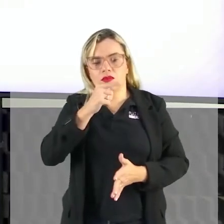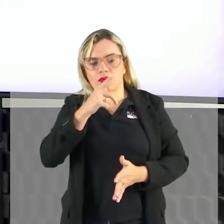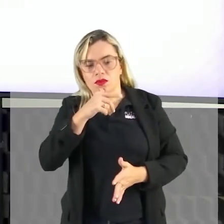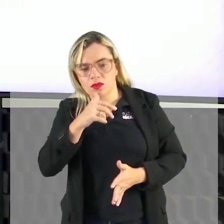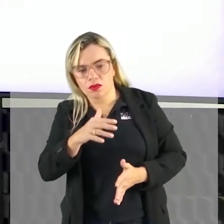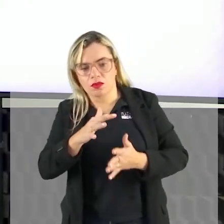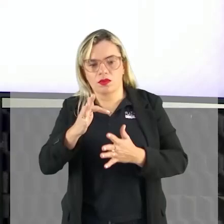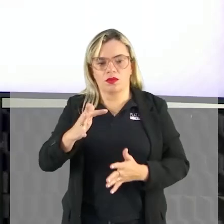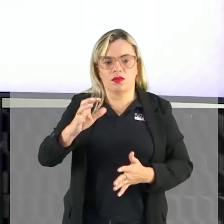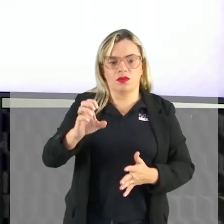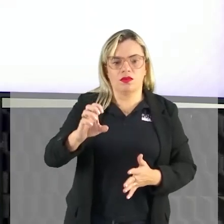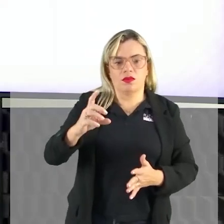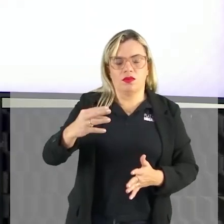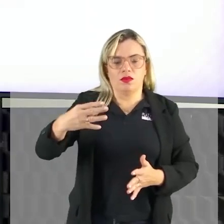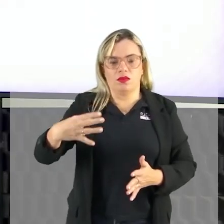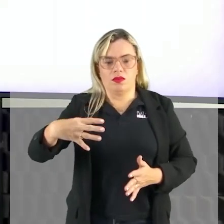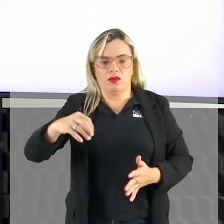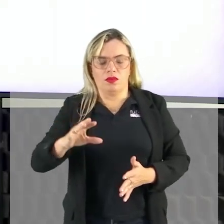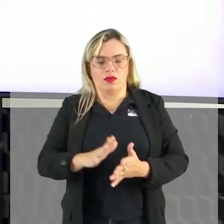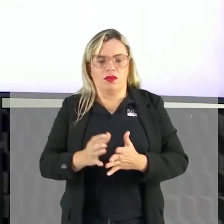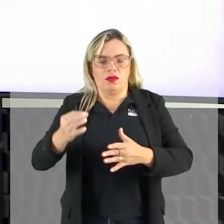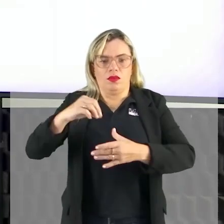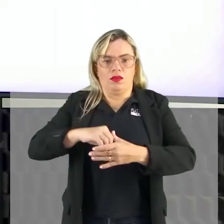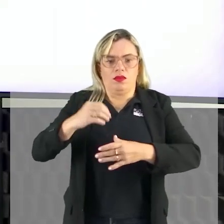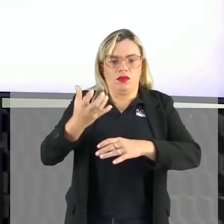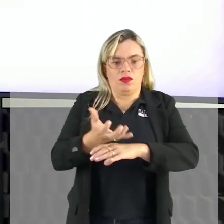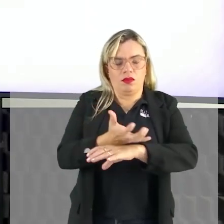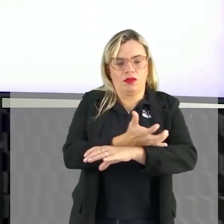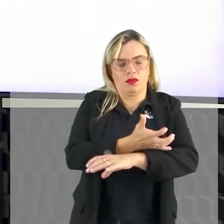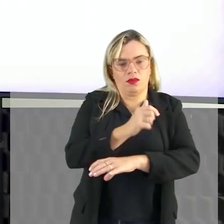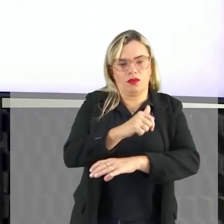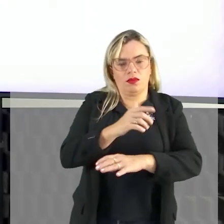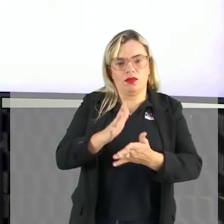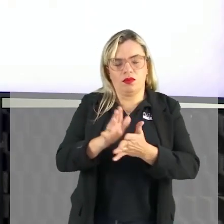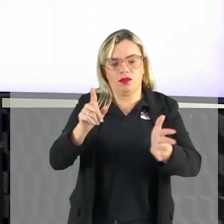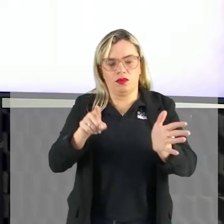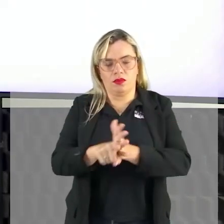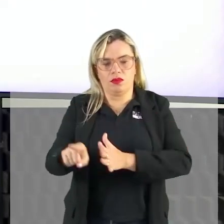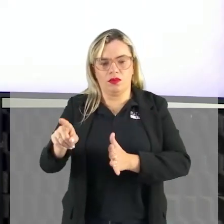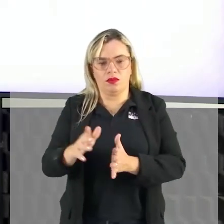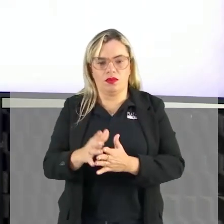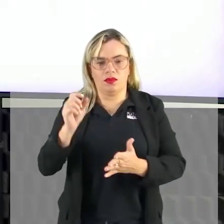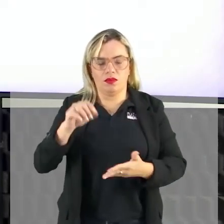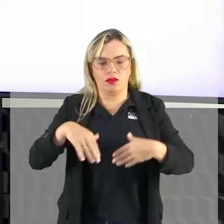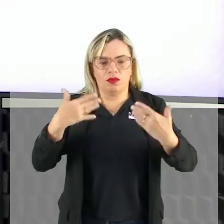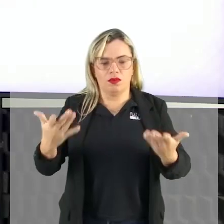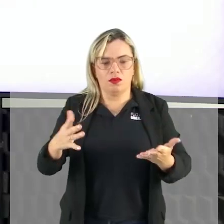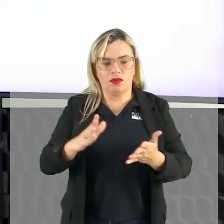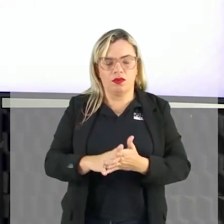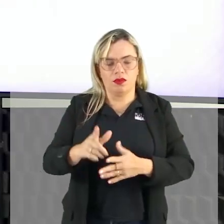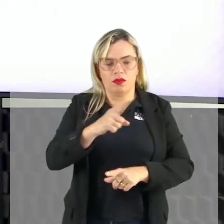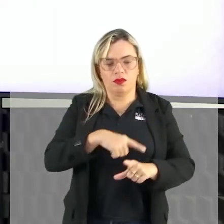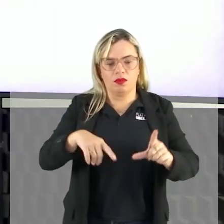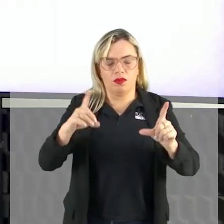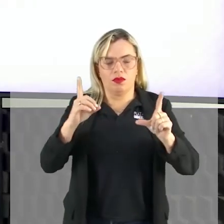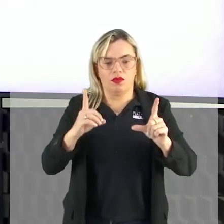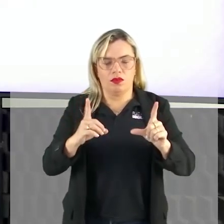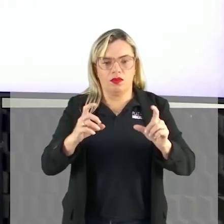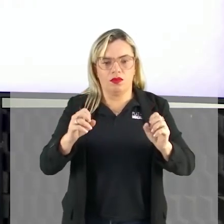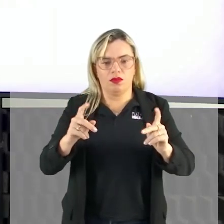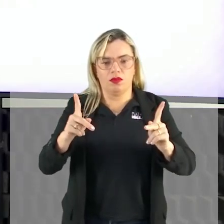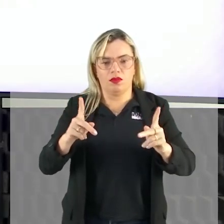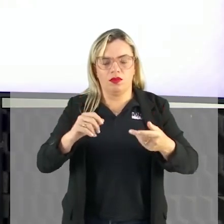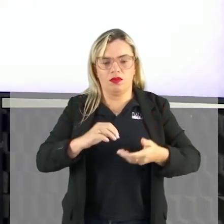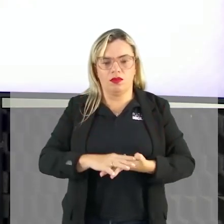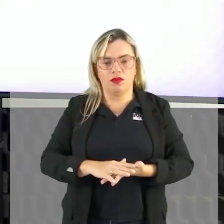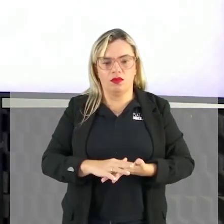para a fecundação, né, das plantas, que é perguntada aqui pela questão. Então, é a letra D, tá? É a